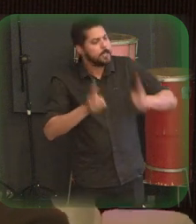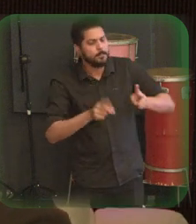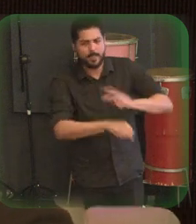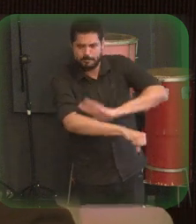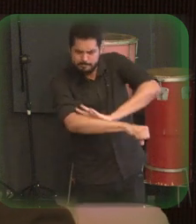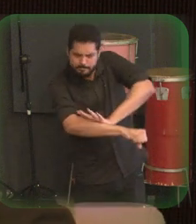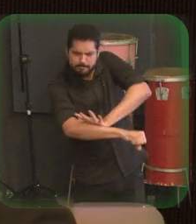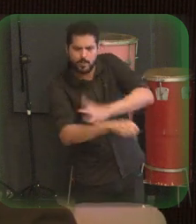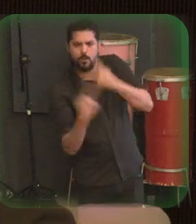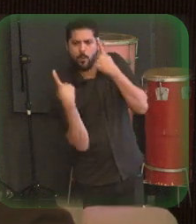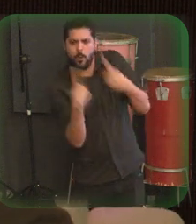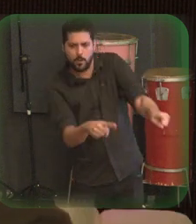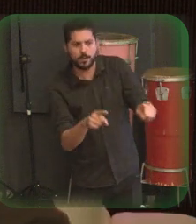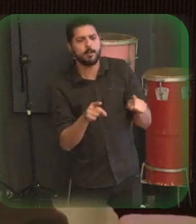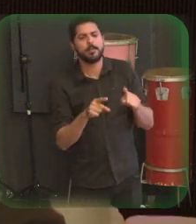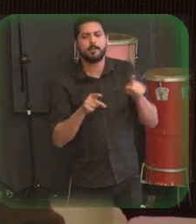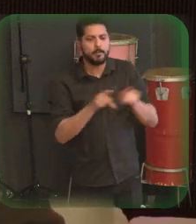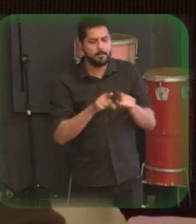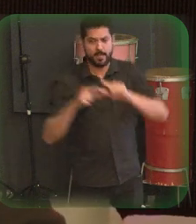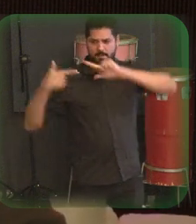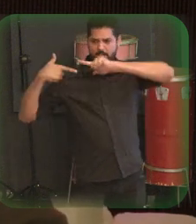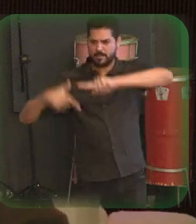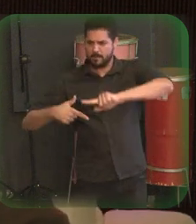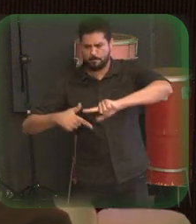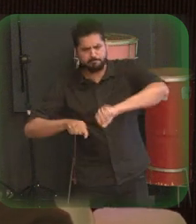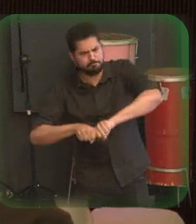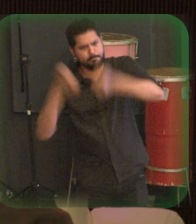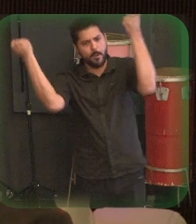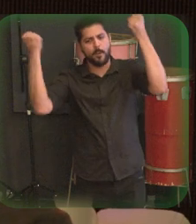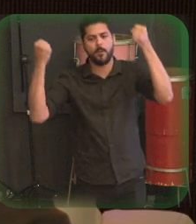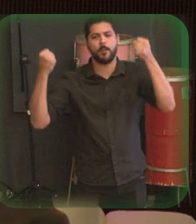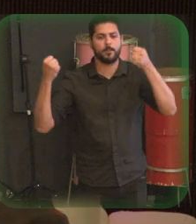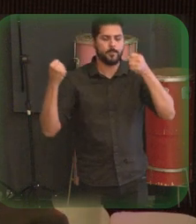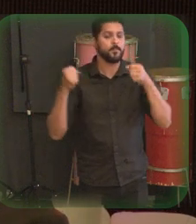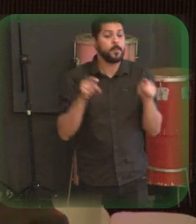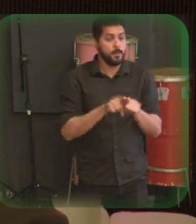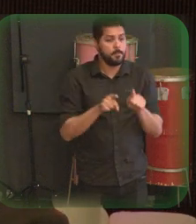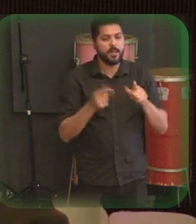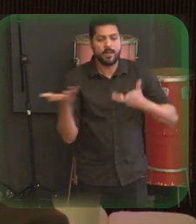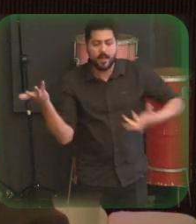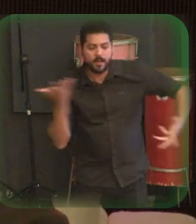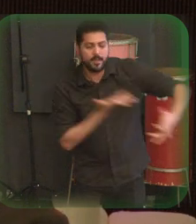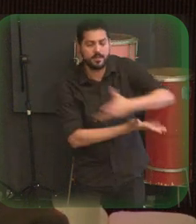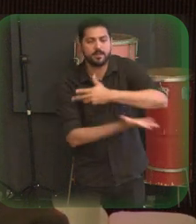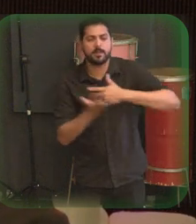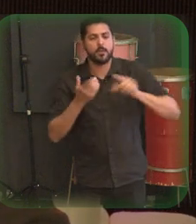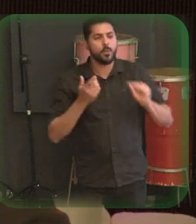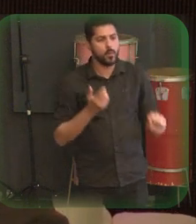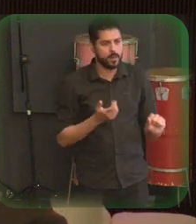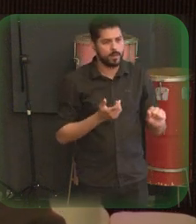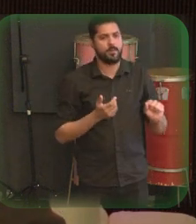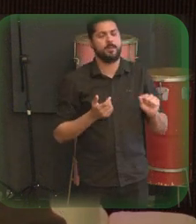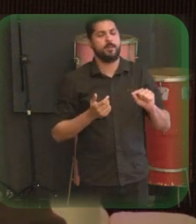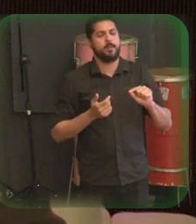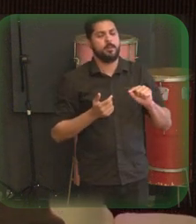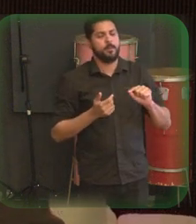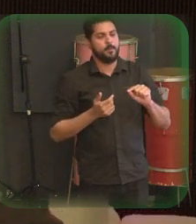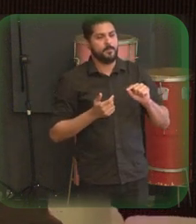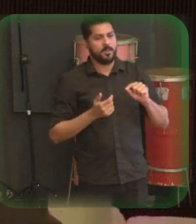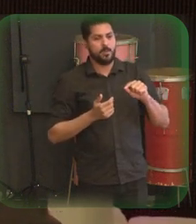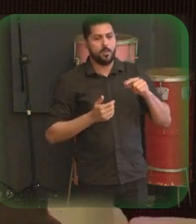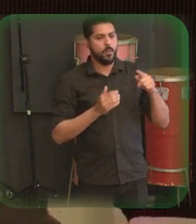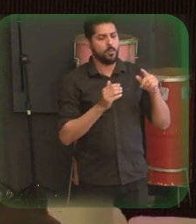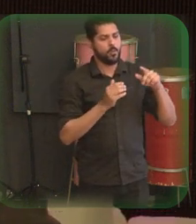e antipatriarcal. Defesa da laicidade do Estado nas relações institucionais do IFPE, com respeito à liberdade